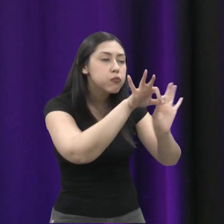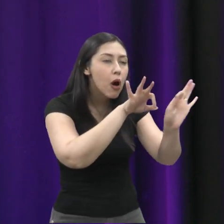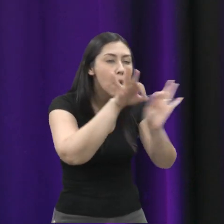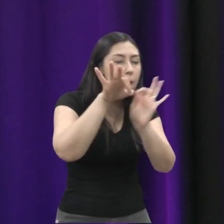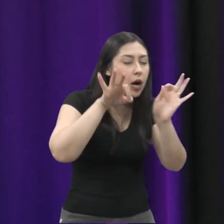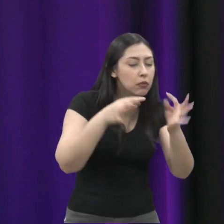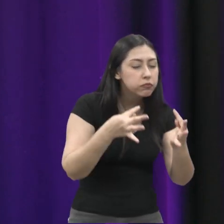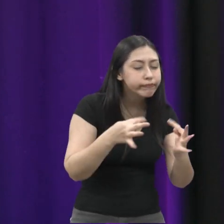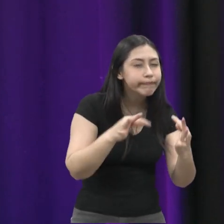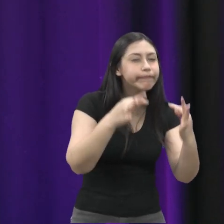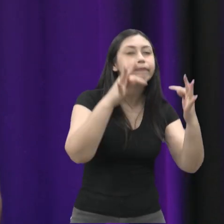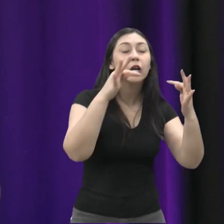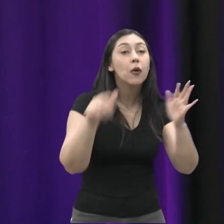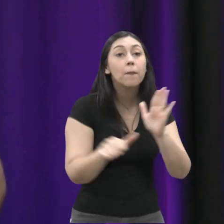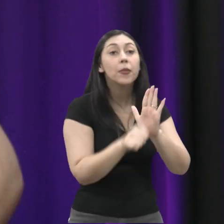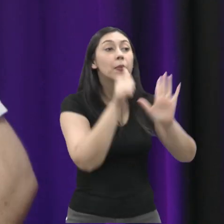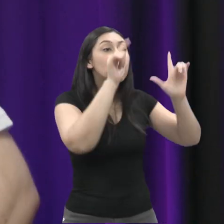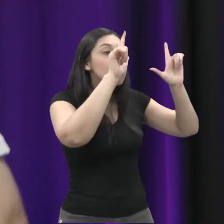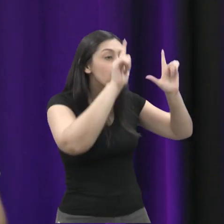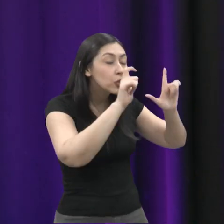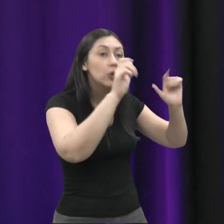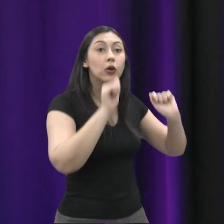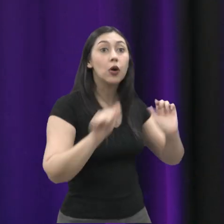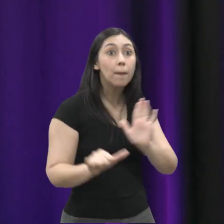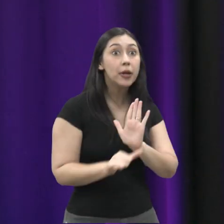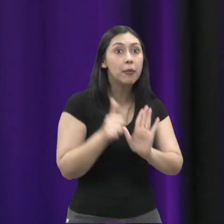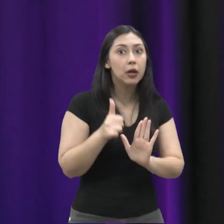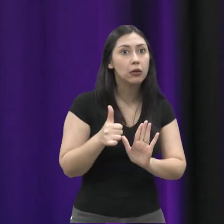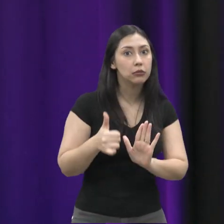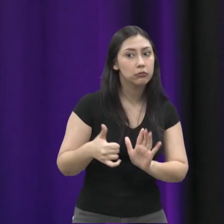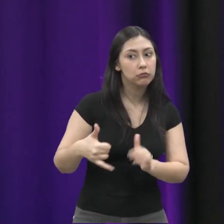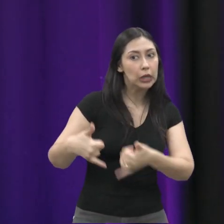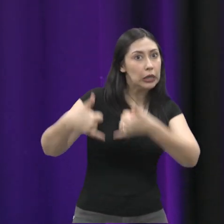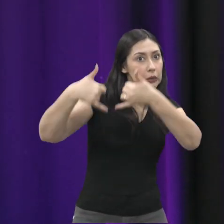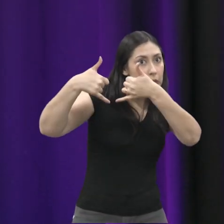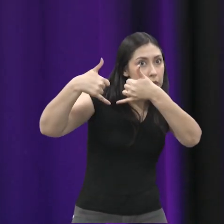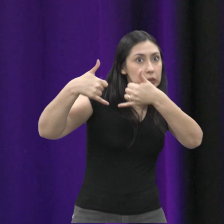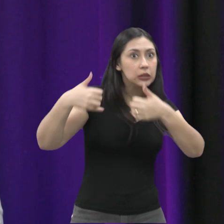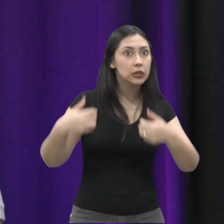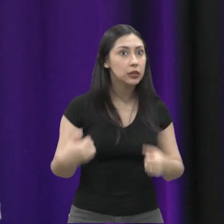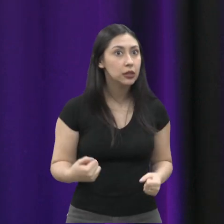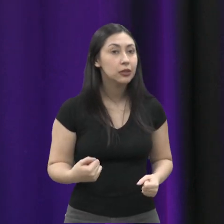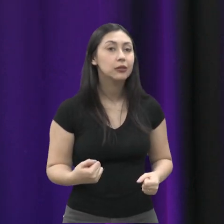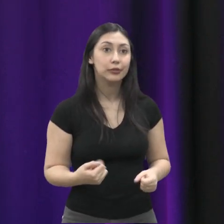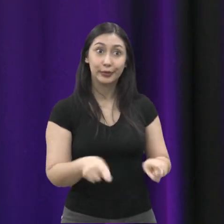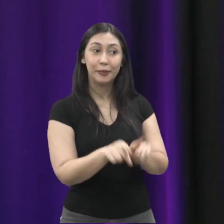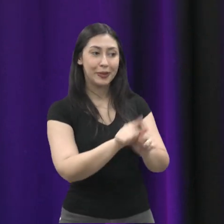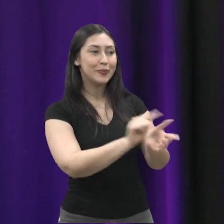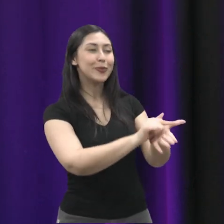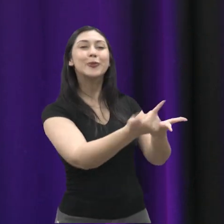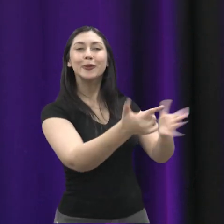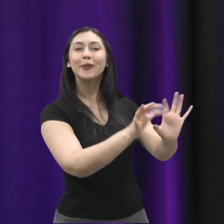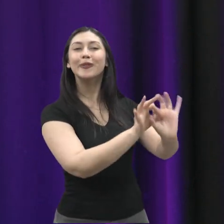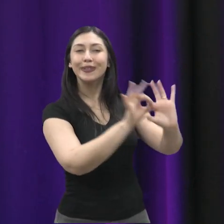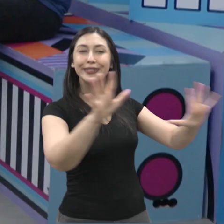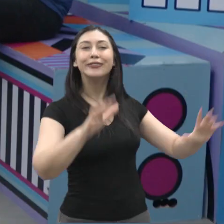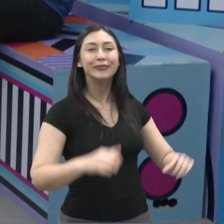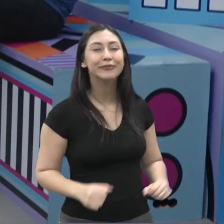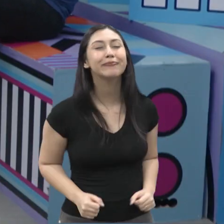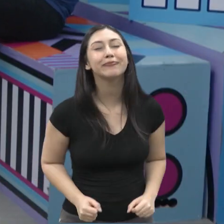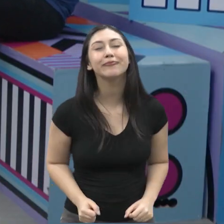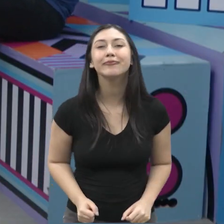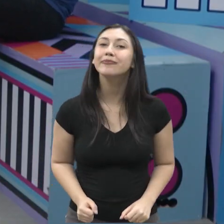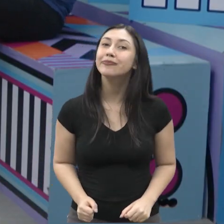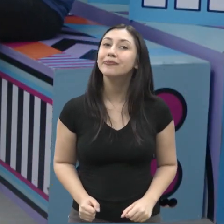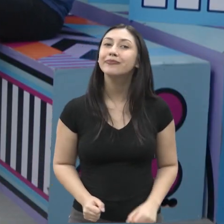fotografia, pode-se dizer, primeiro fotógrafo, primeiro brasileiro a falar ao telefone, e era fã da imprensa também. Olha aí. Muito